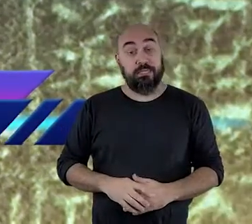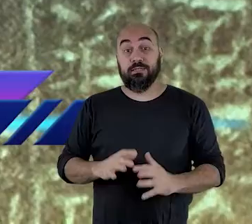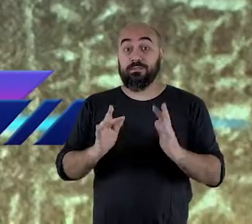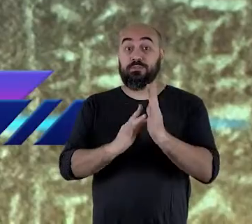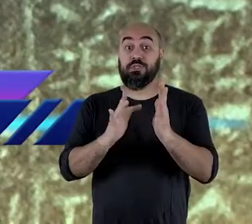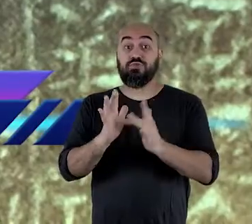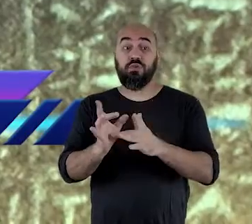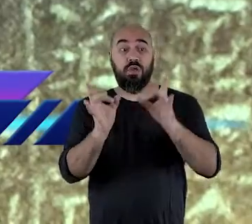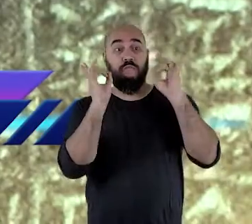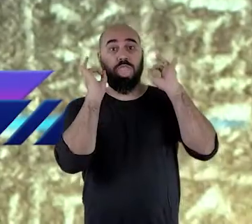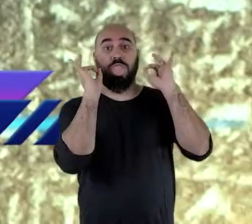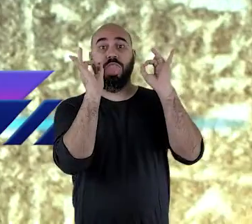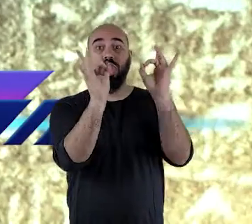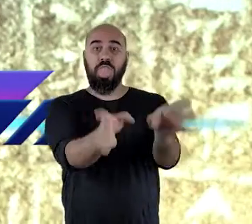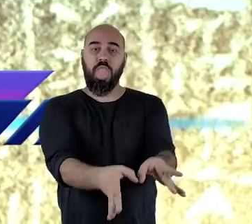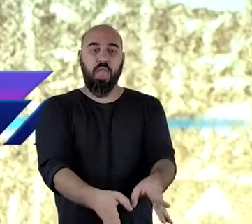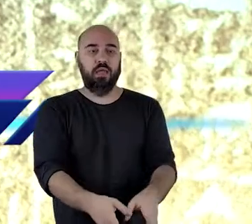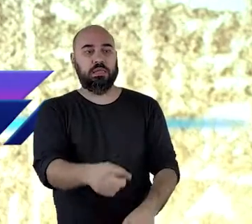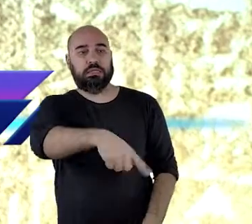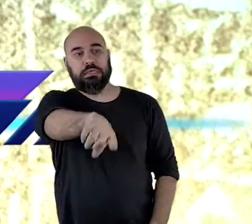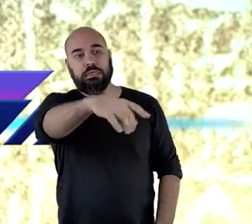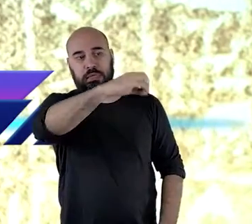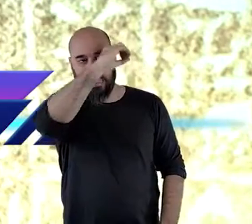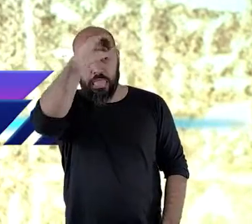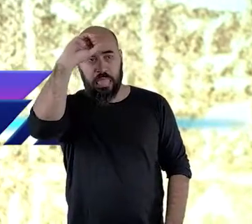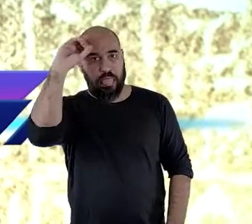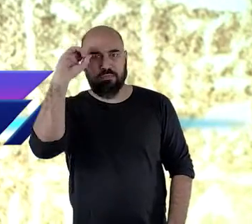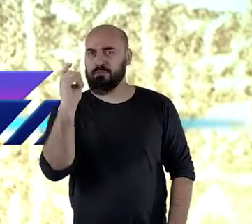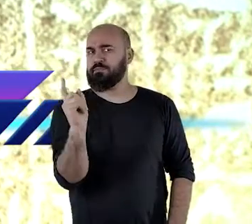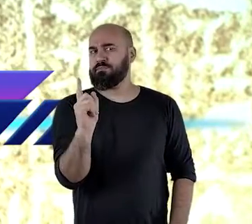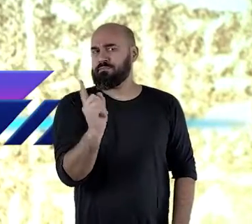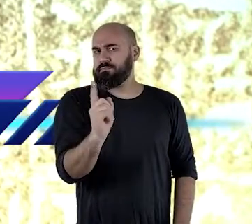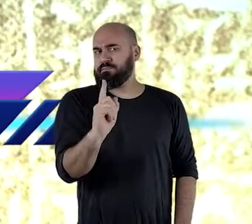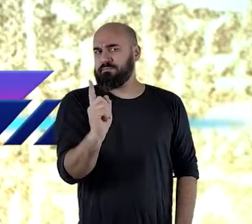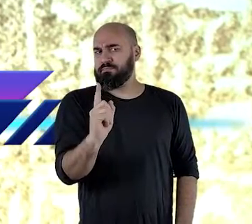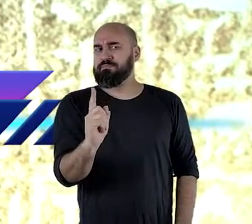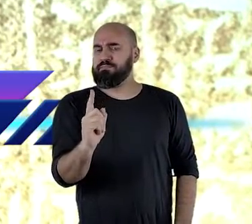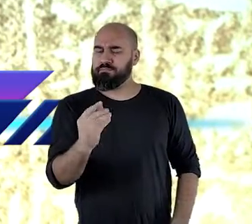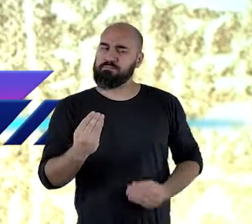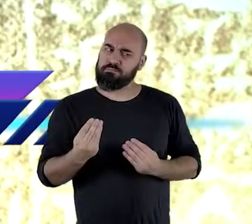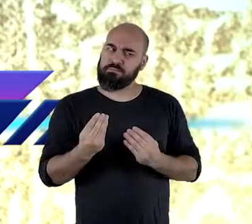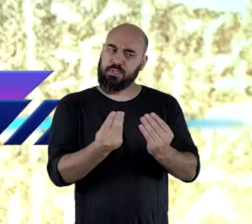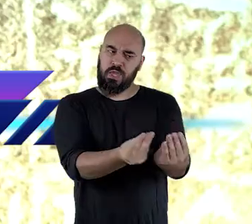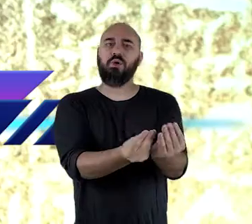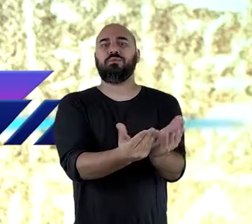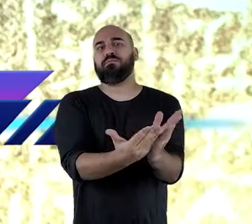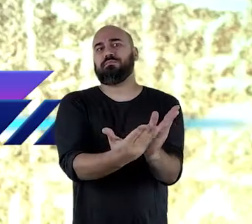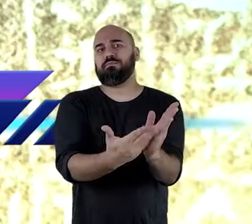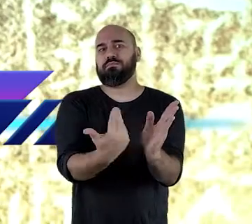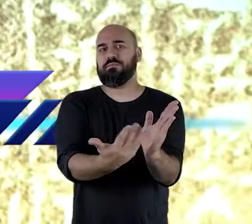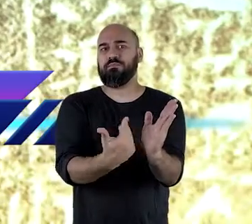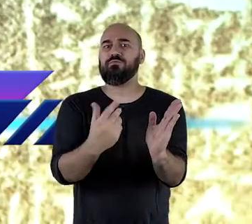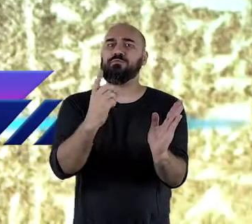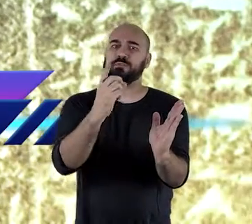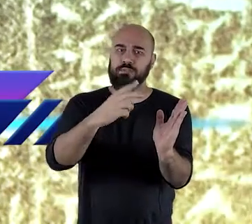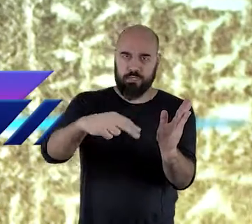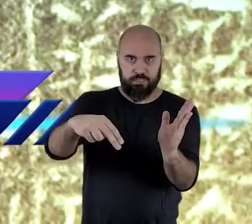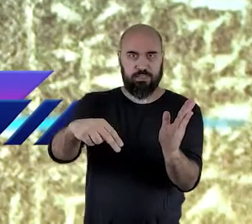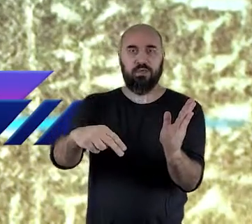mundo sem saber aquilo que vai acontecer. Uma aparente